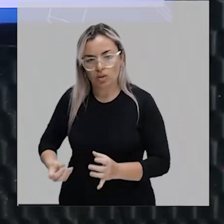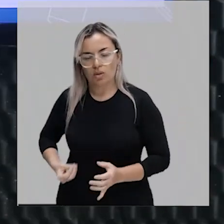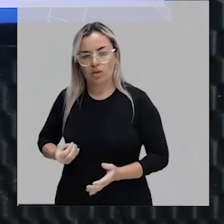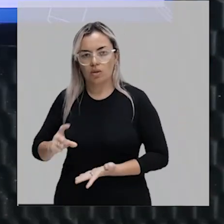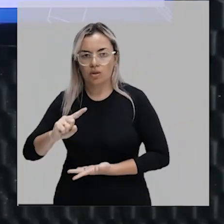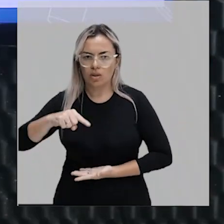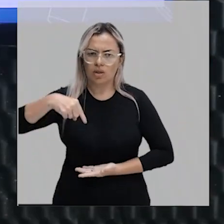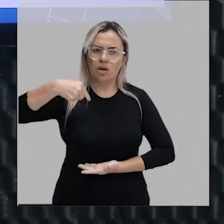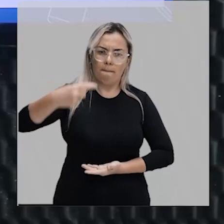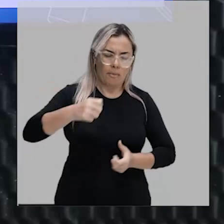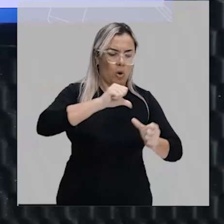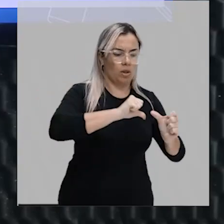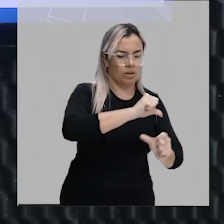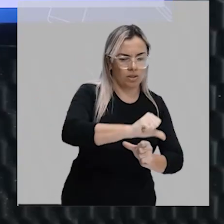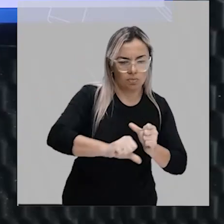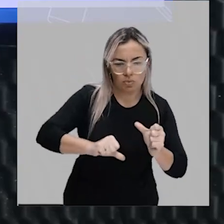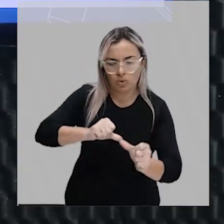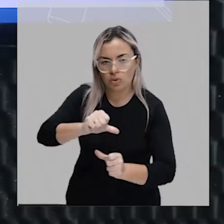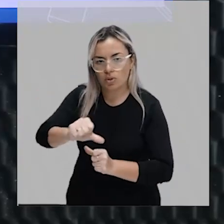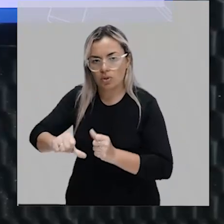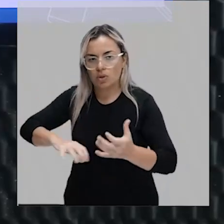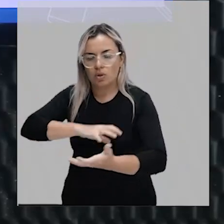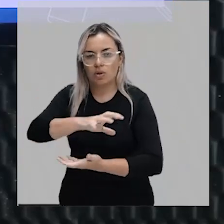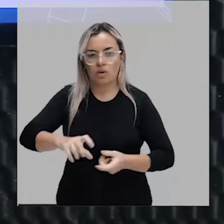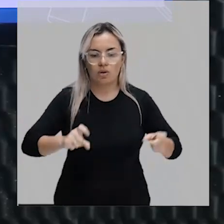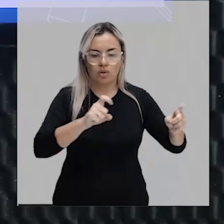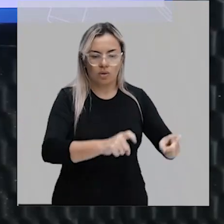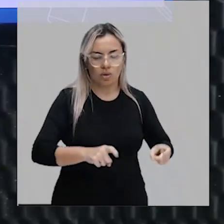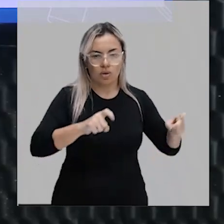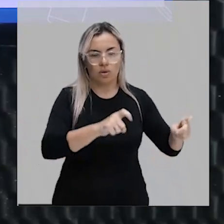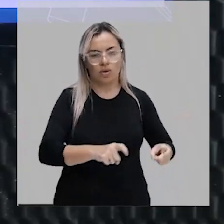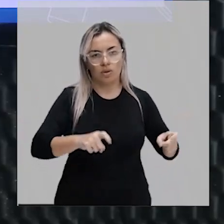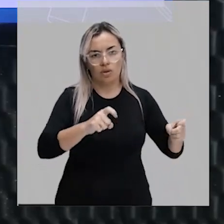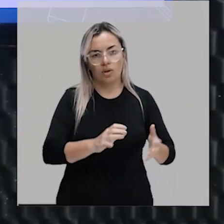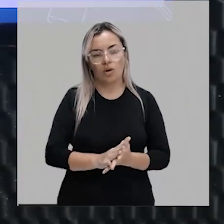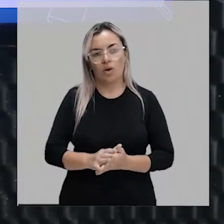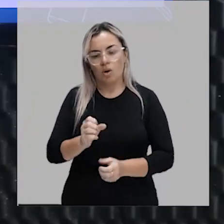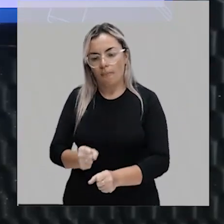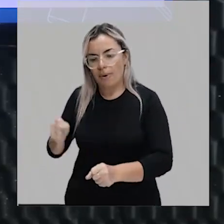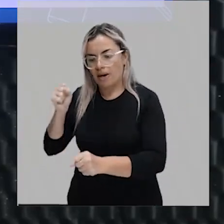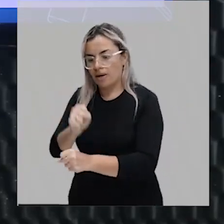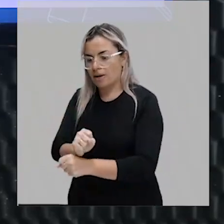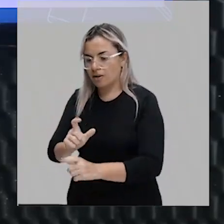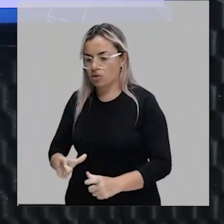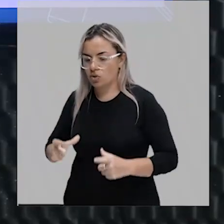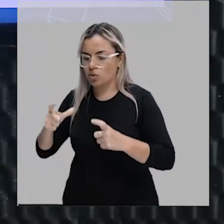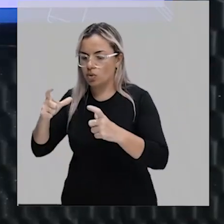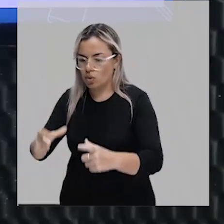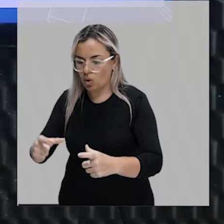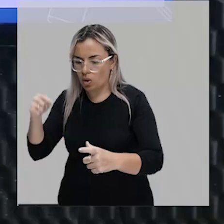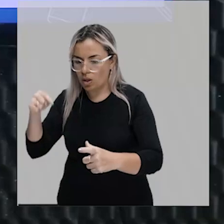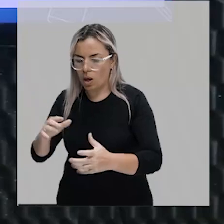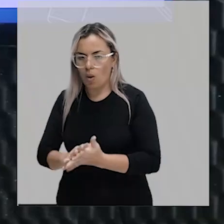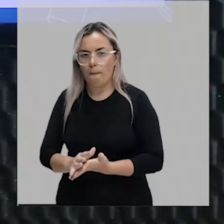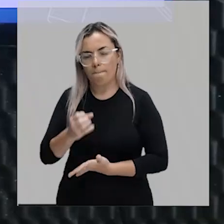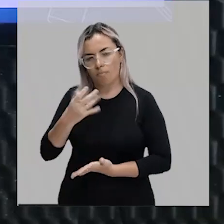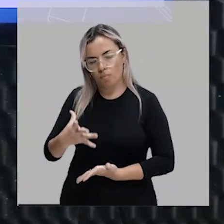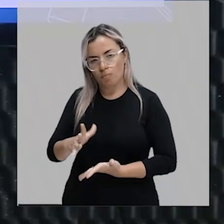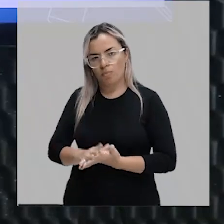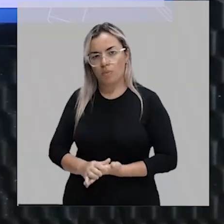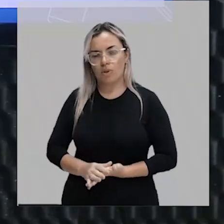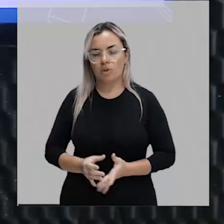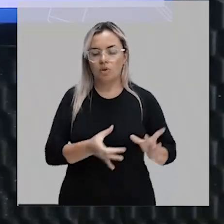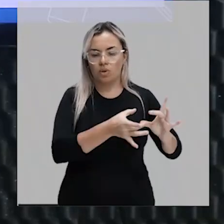após essas transformações, com a revolução agrícola e com a sedentarização, eles irão vivenciar